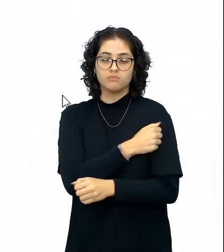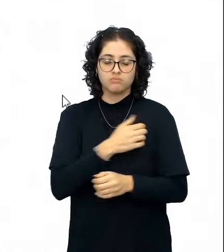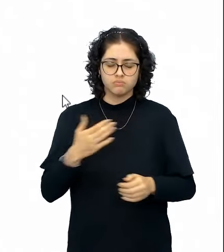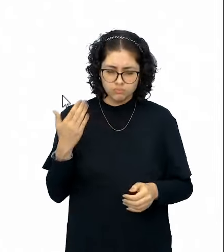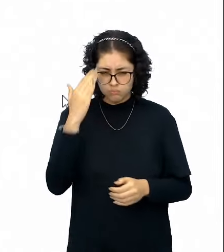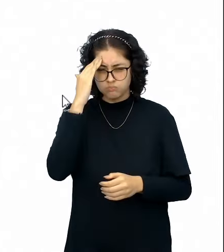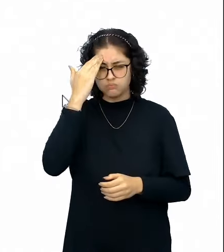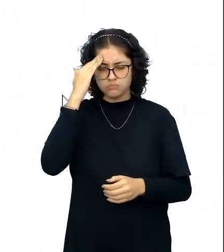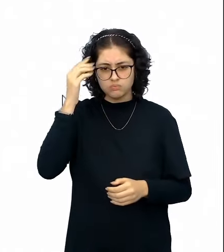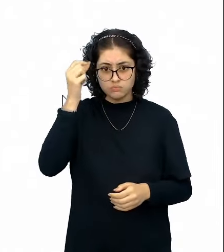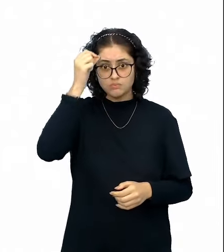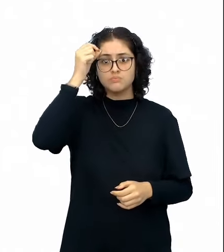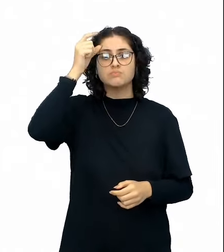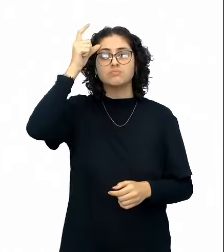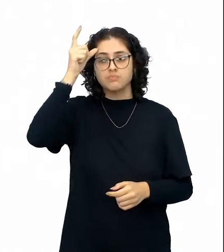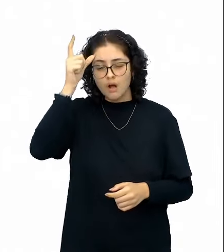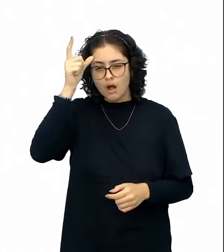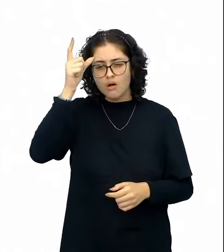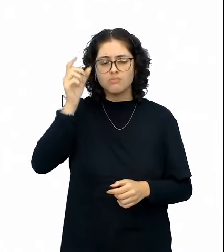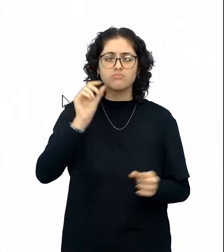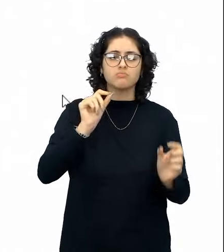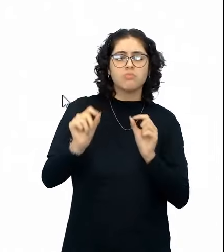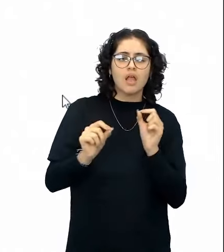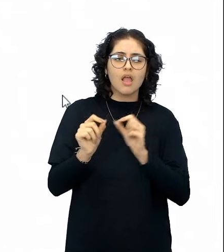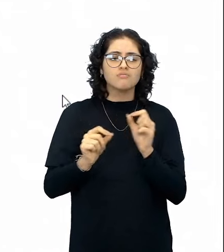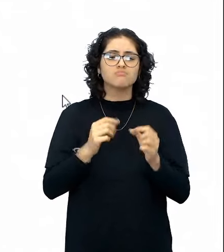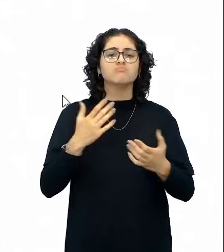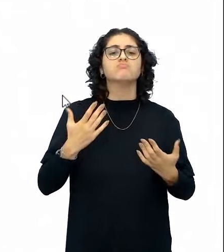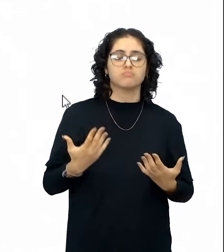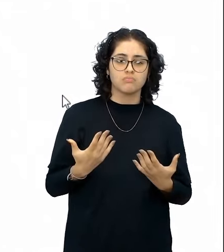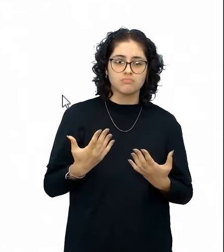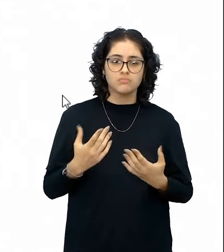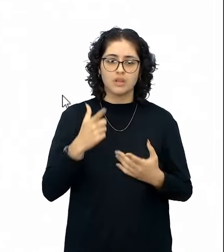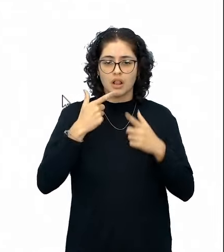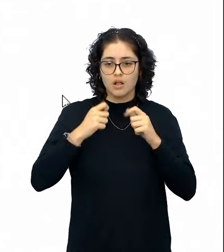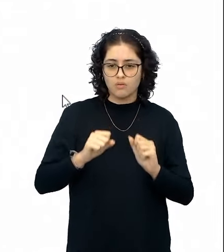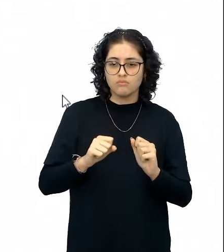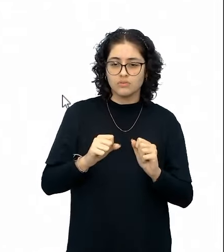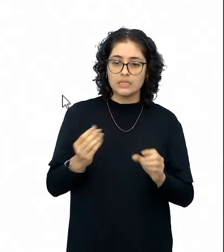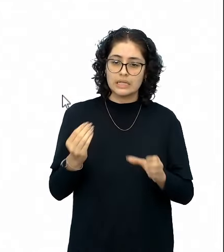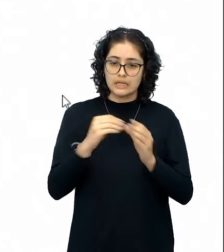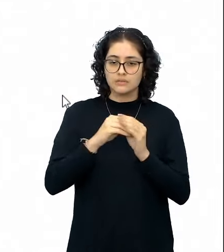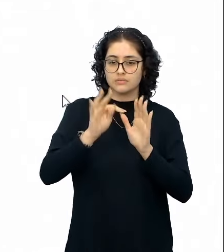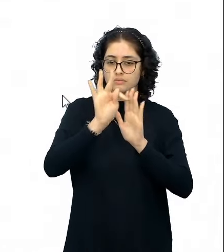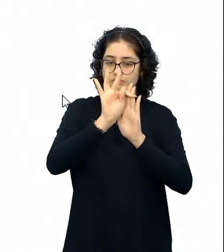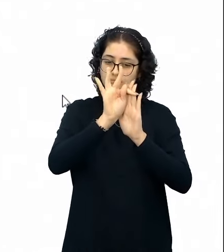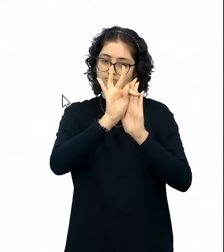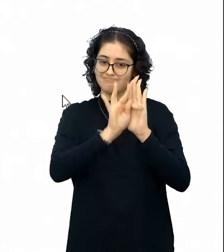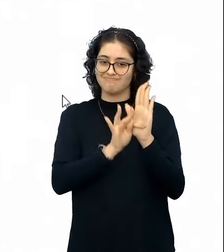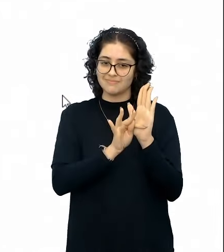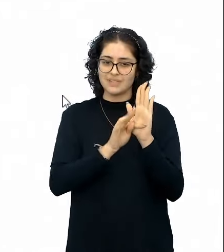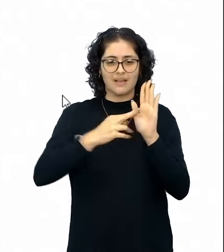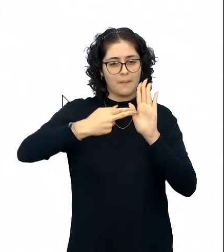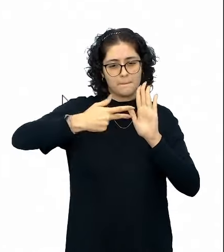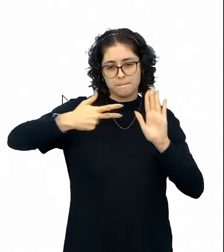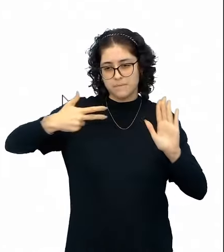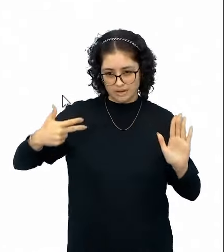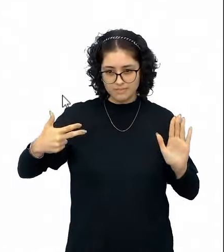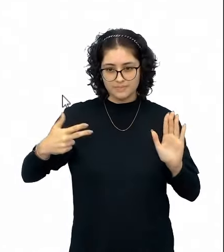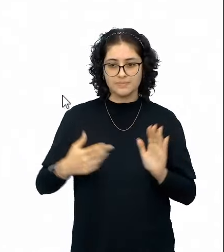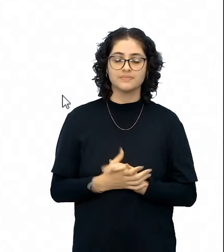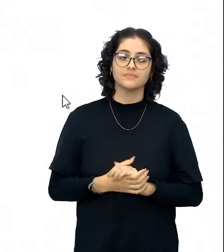mais entendendo a função dela dentro dos textos e dentro dos textos de diferentes gêneros